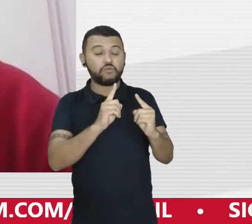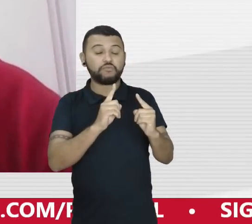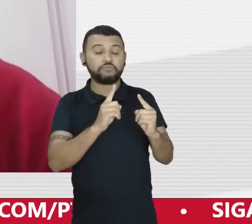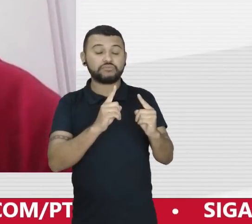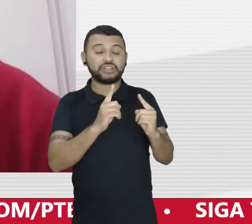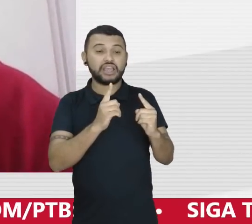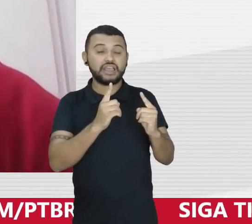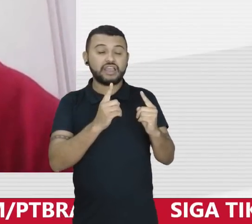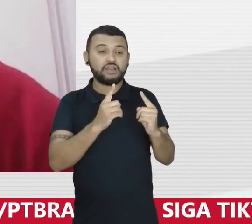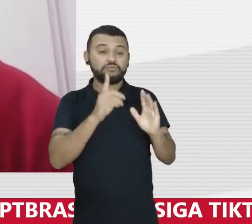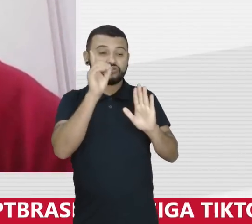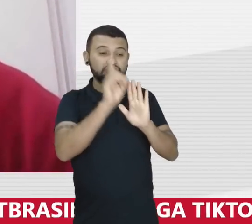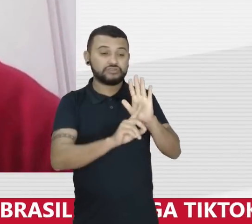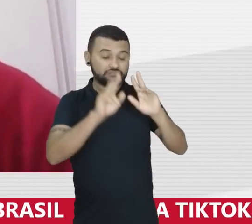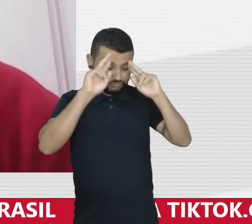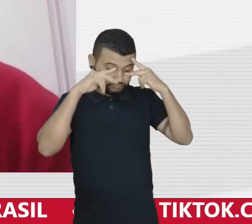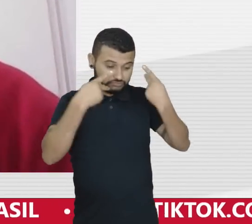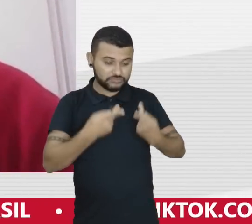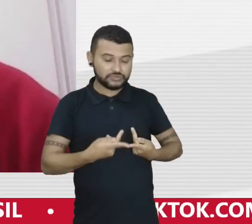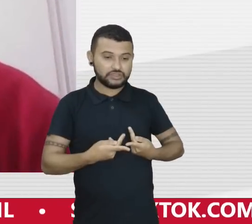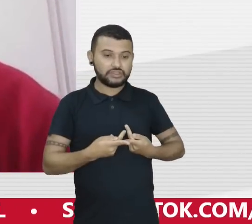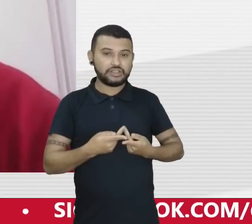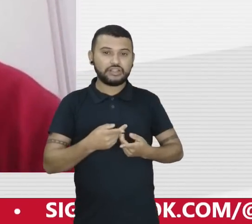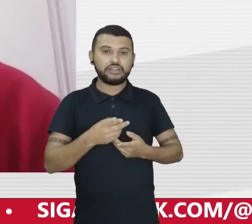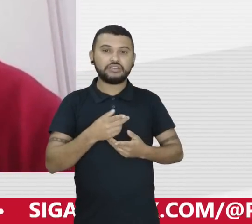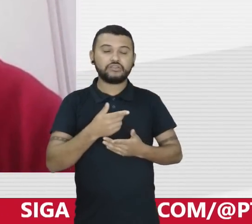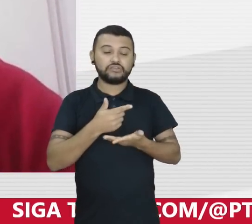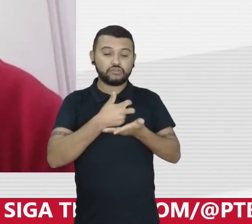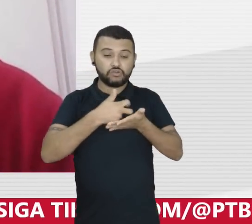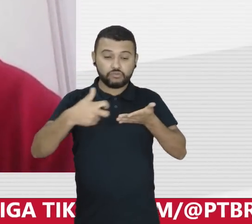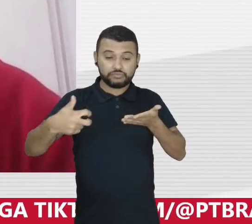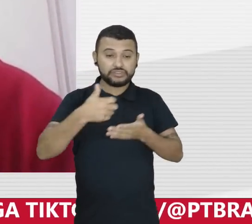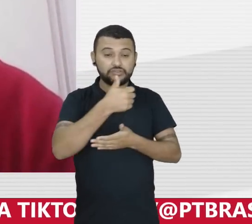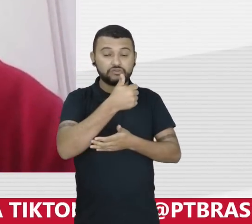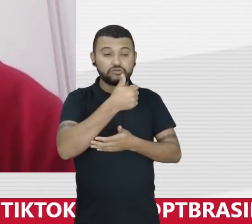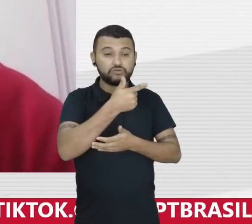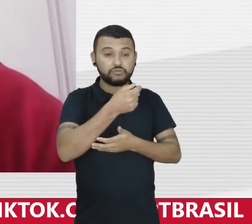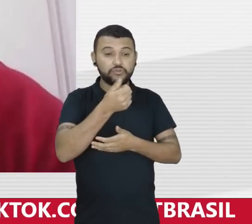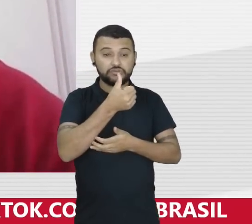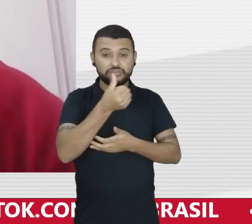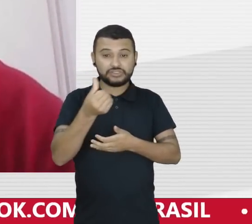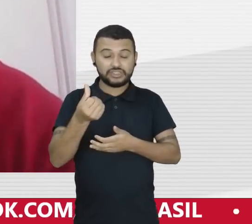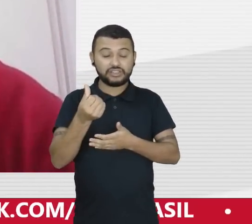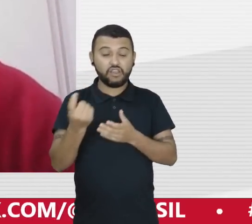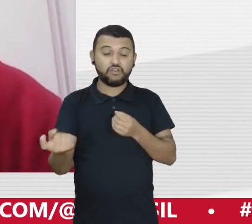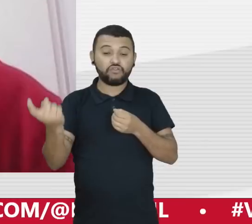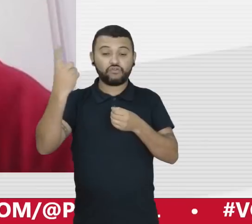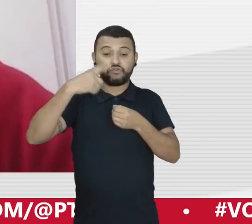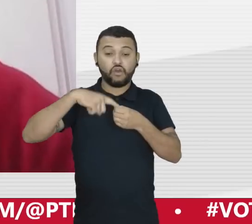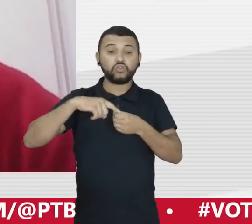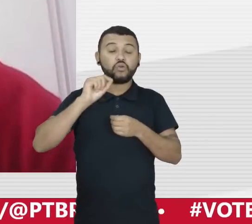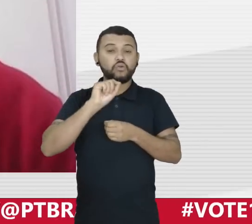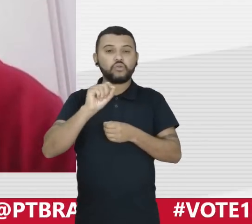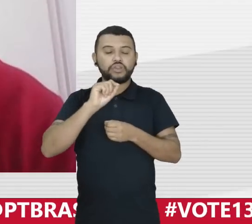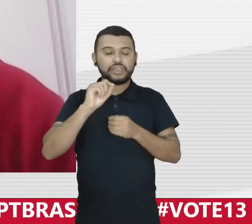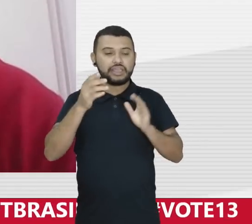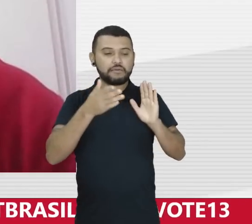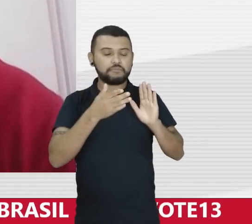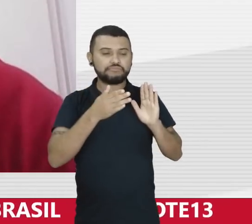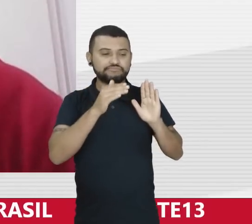país. Com o golpe de 16, nós tivemos a retomada de uma